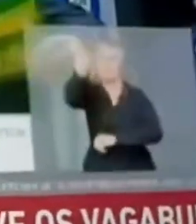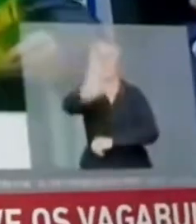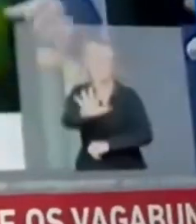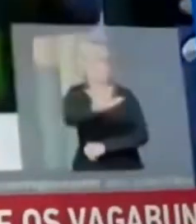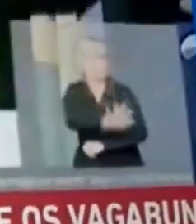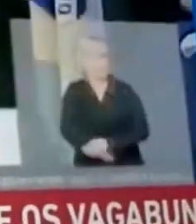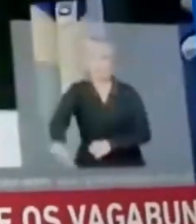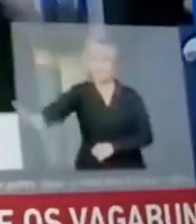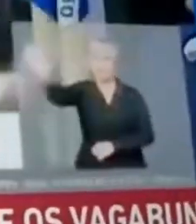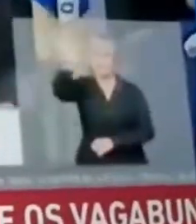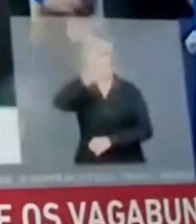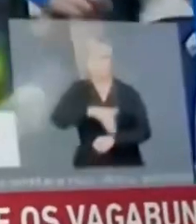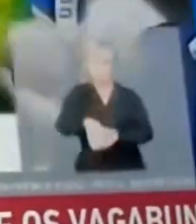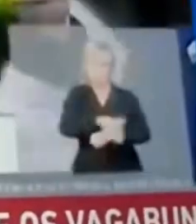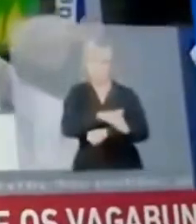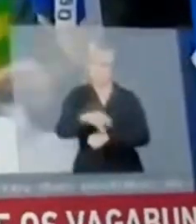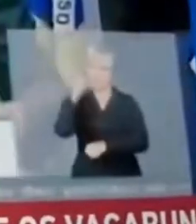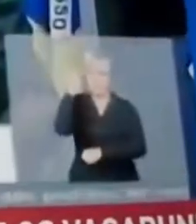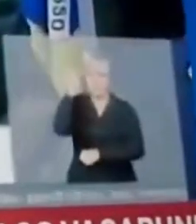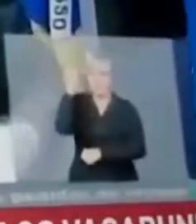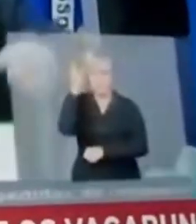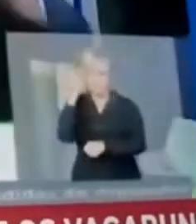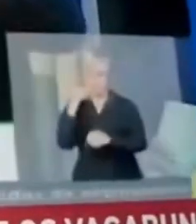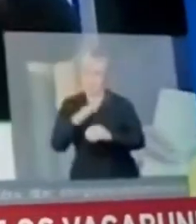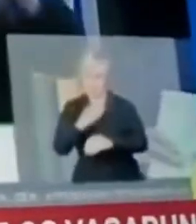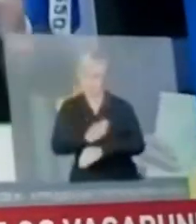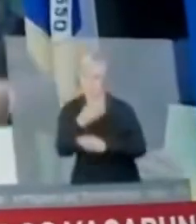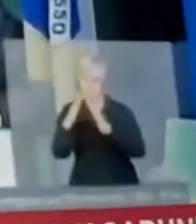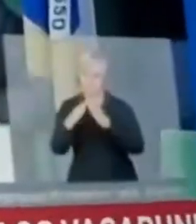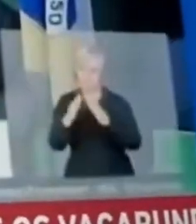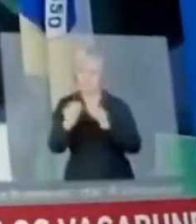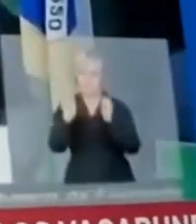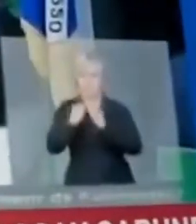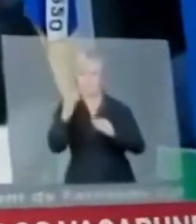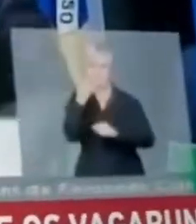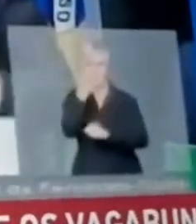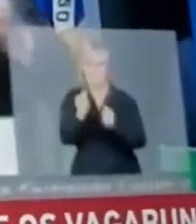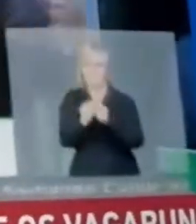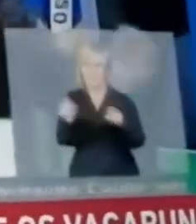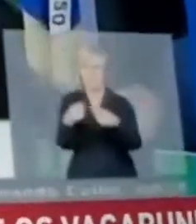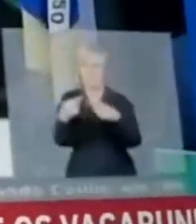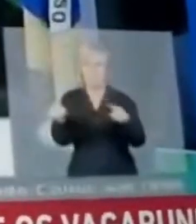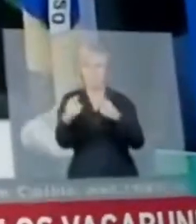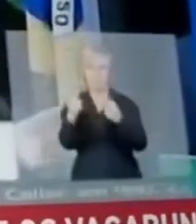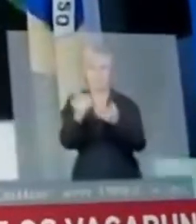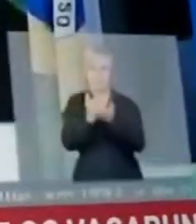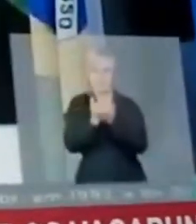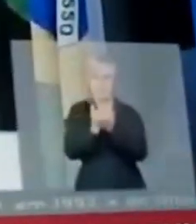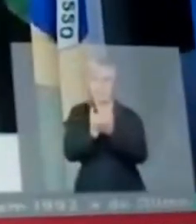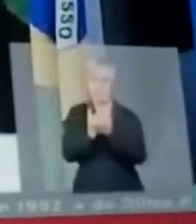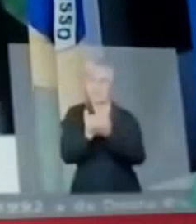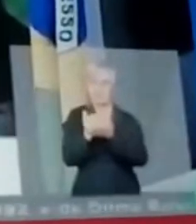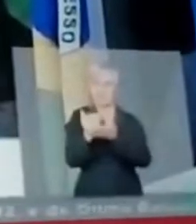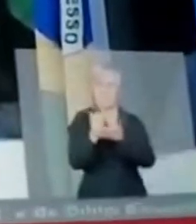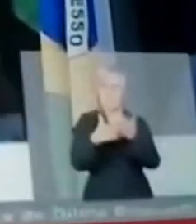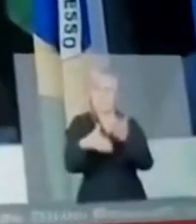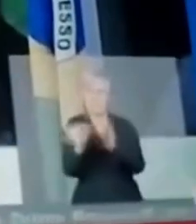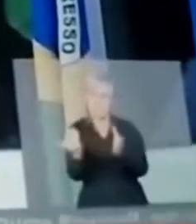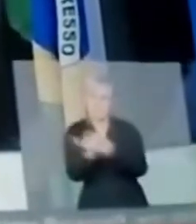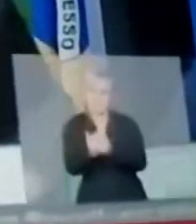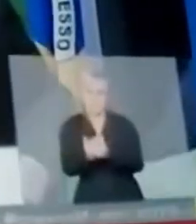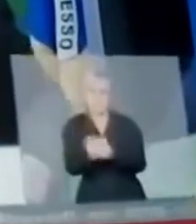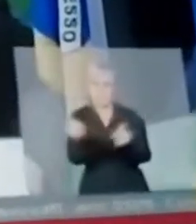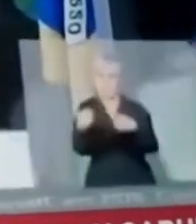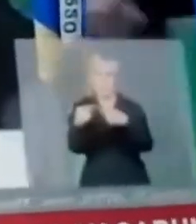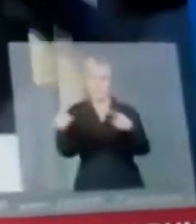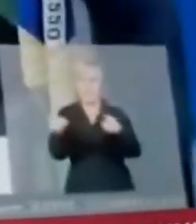inteiro, na Avenida Paulista, que estão em casa, pudessem cantar aquela musiquinha que começou todo o processo. Aquela assim,